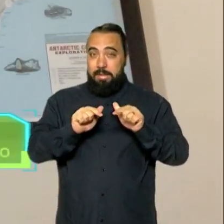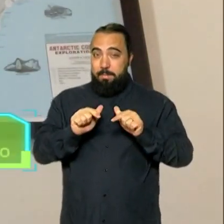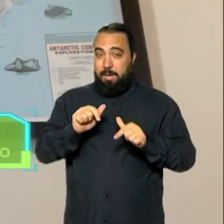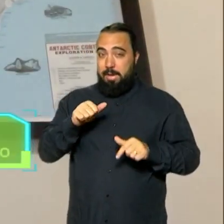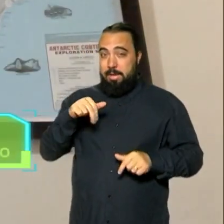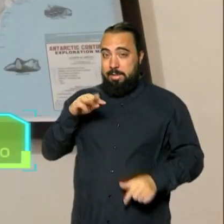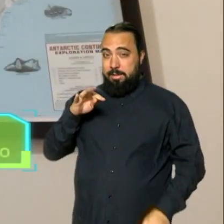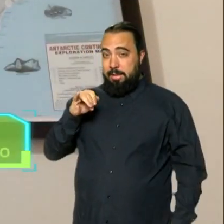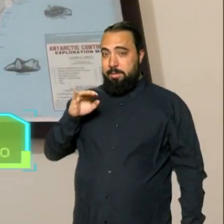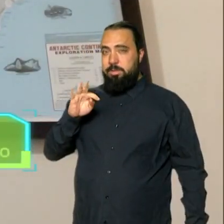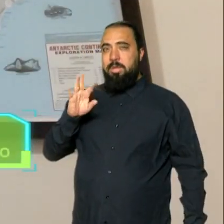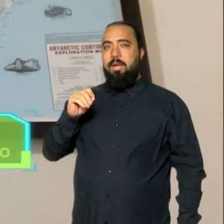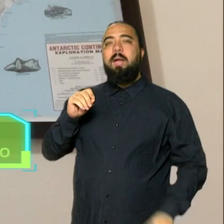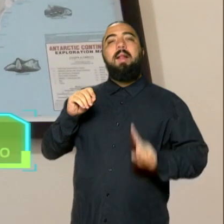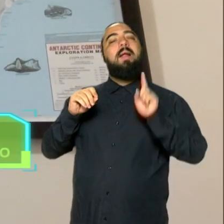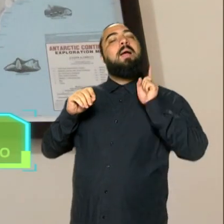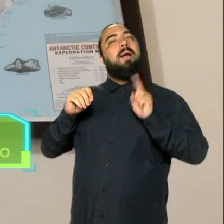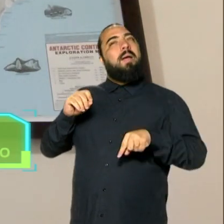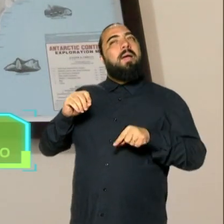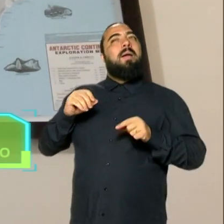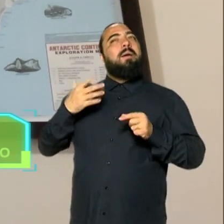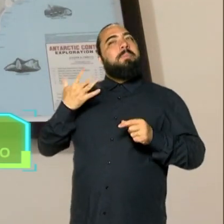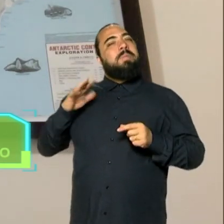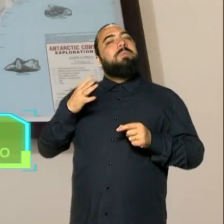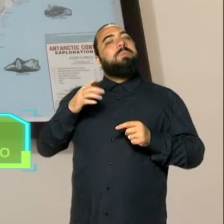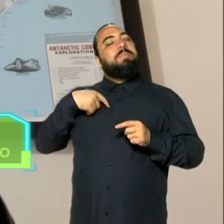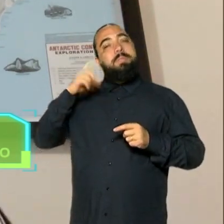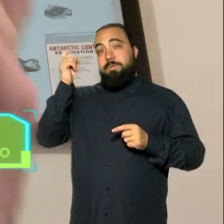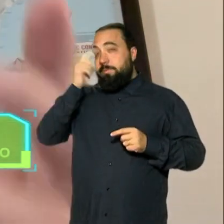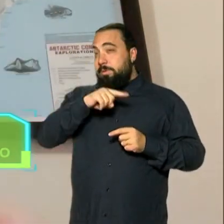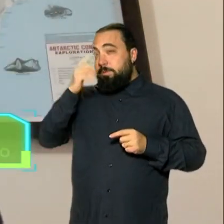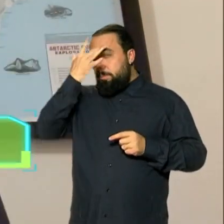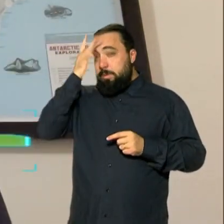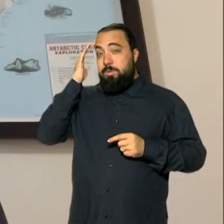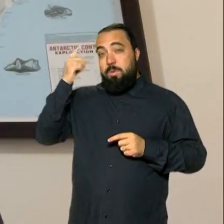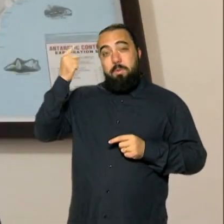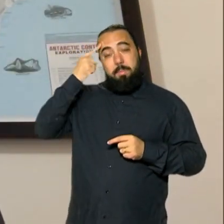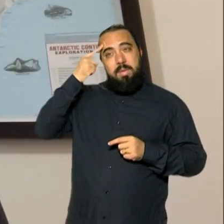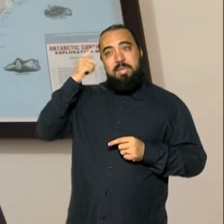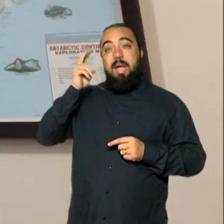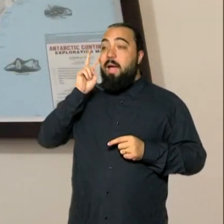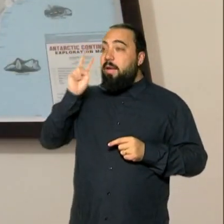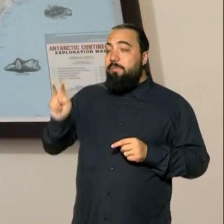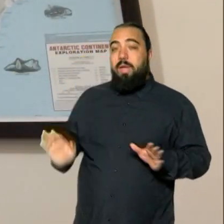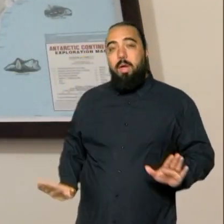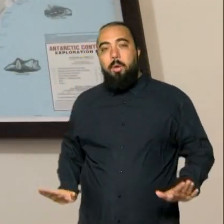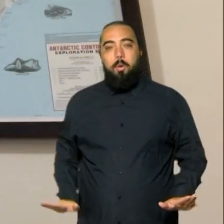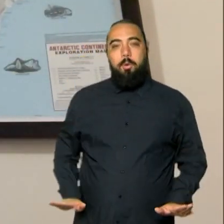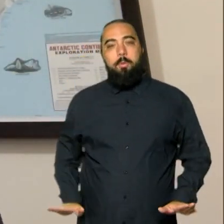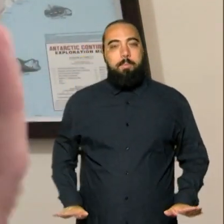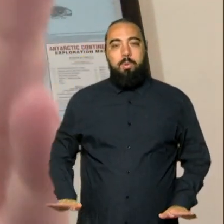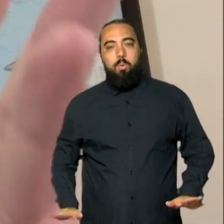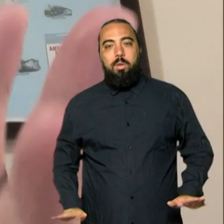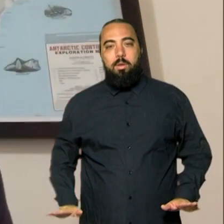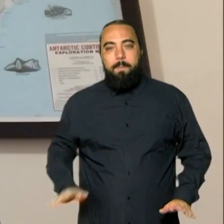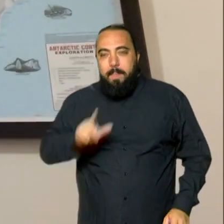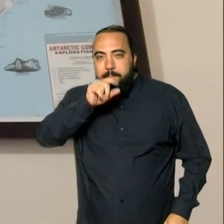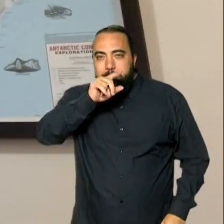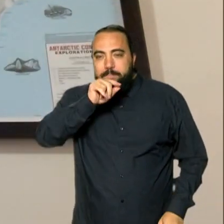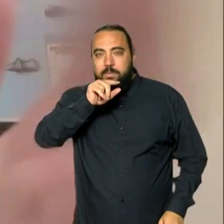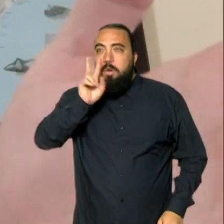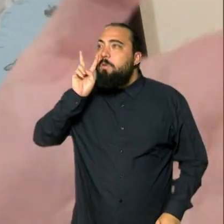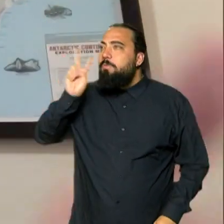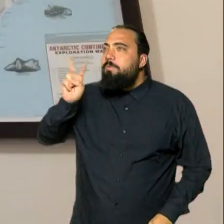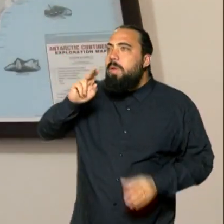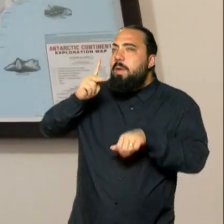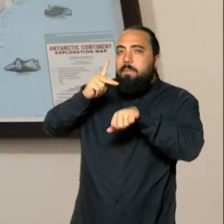uma atividade um pouco atípica. Muita gente imagina que vai para a Antártica ver pinguim, ver as geleiras maravilhosas, e vai realmente ver geleiras maravilhosas,